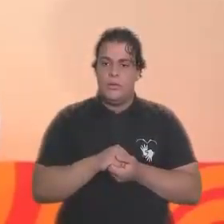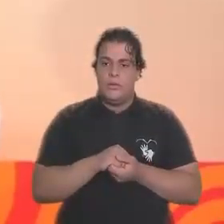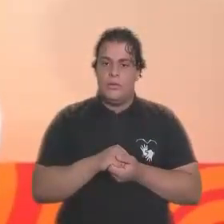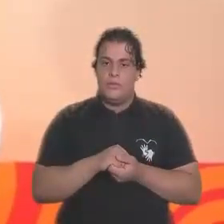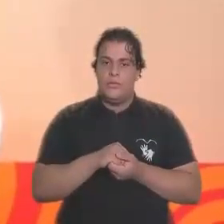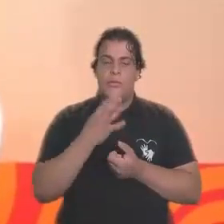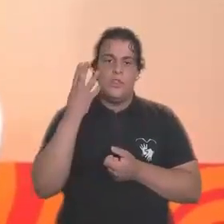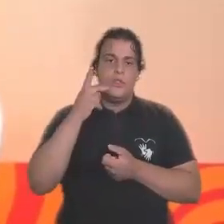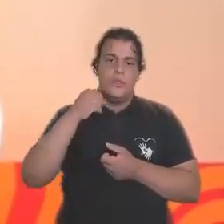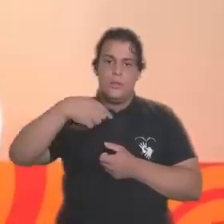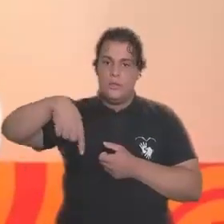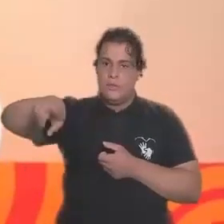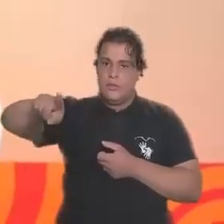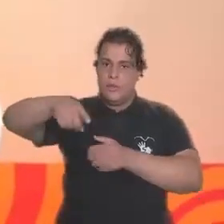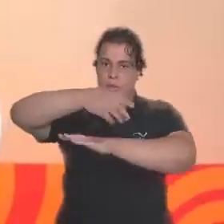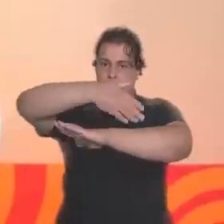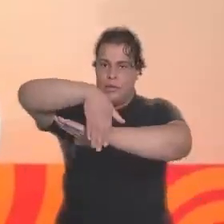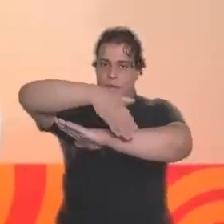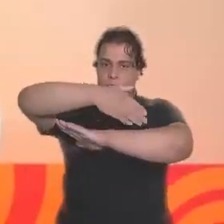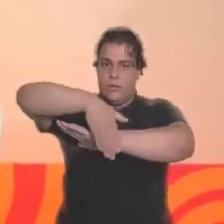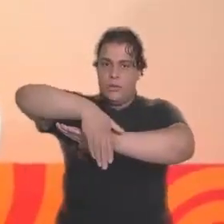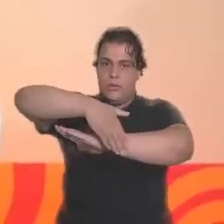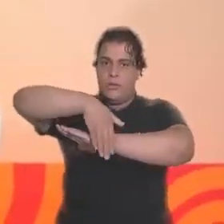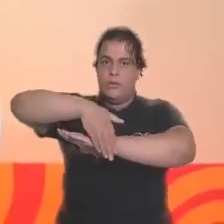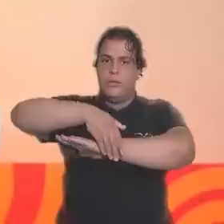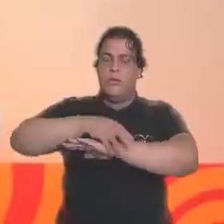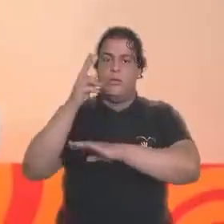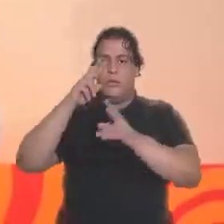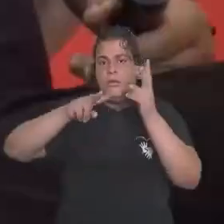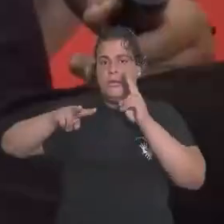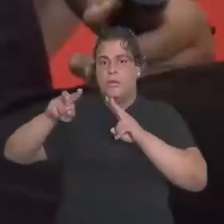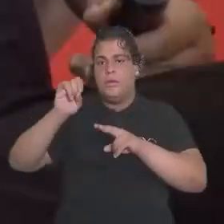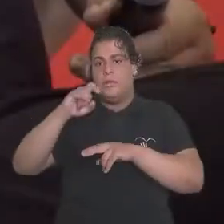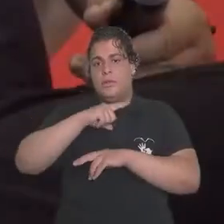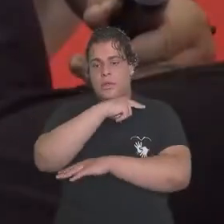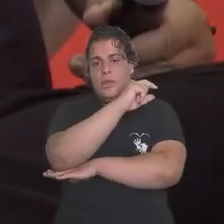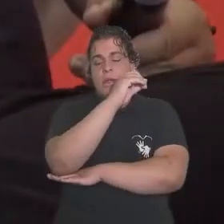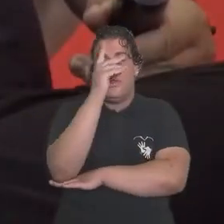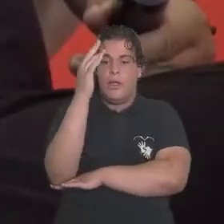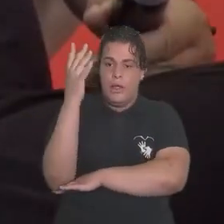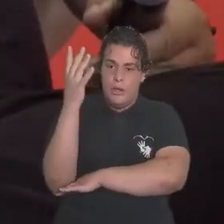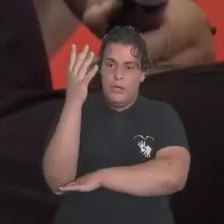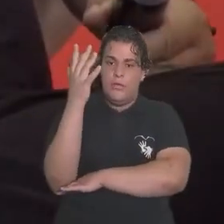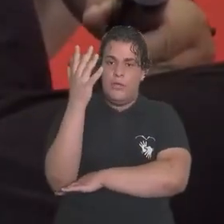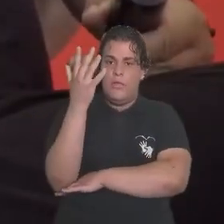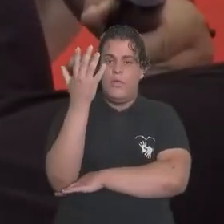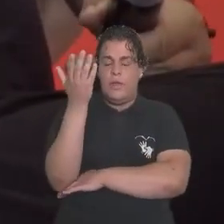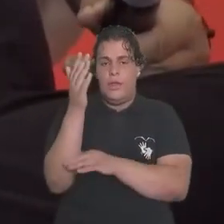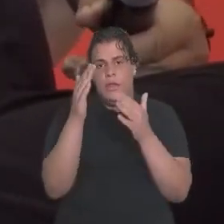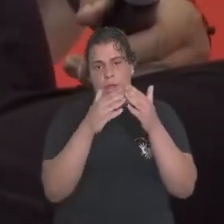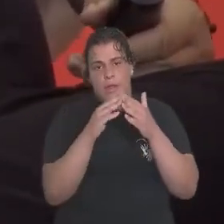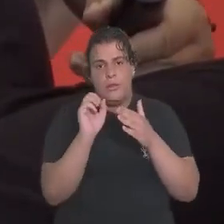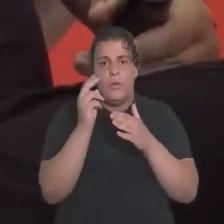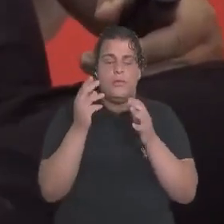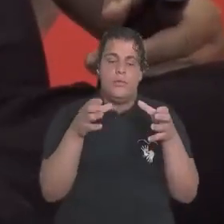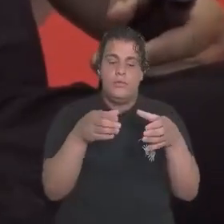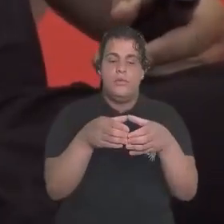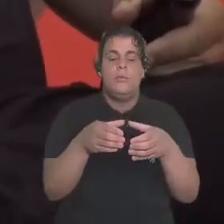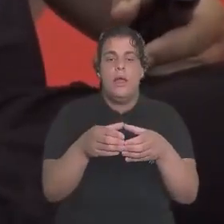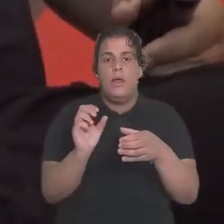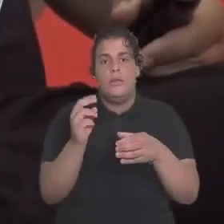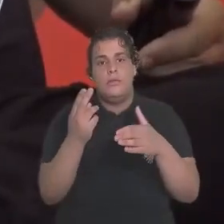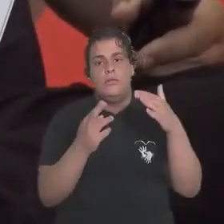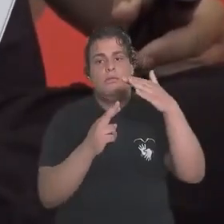vai à rua, junto com os pais, identifica se na porta de casa tem árvore, ou se no bairro tem algum local, se uma